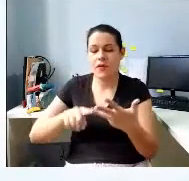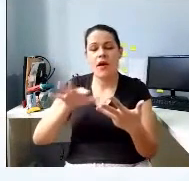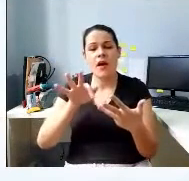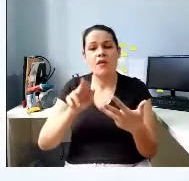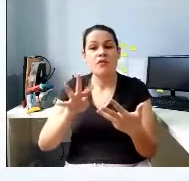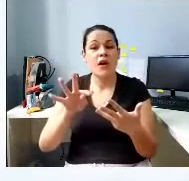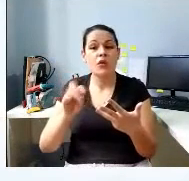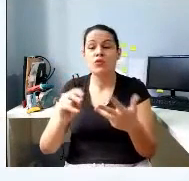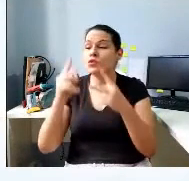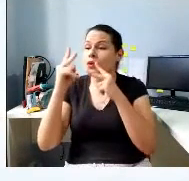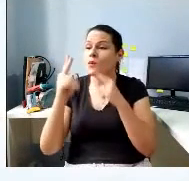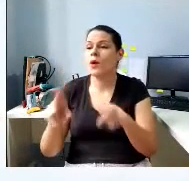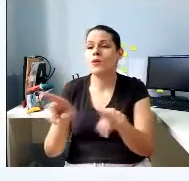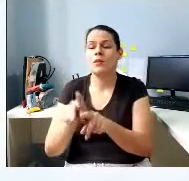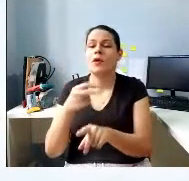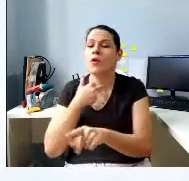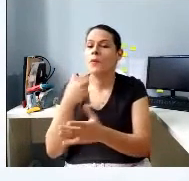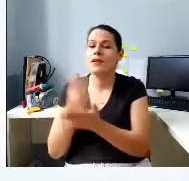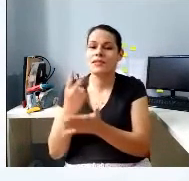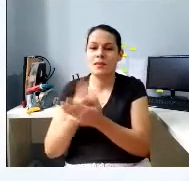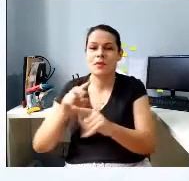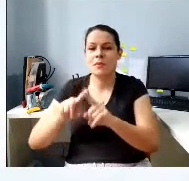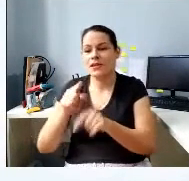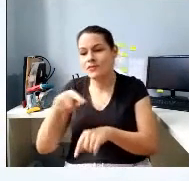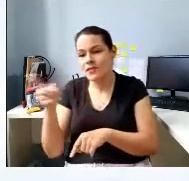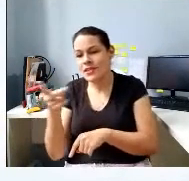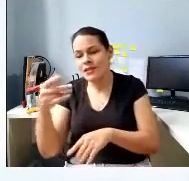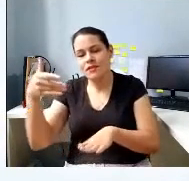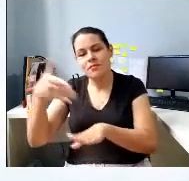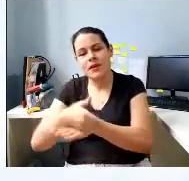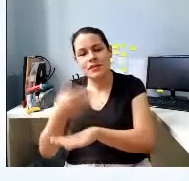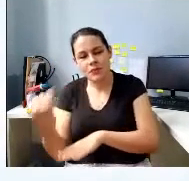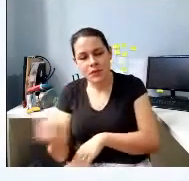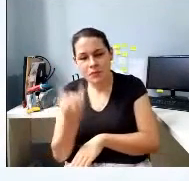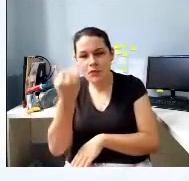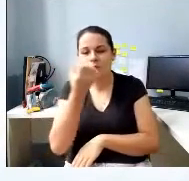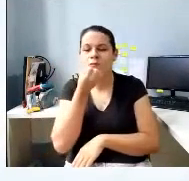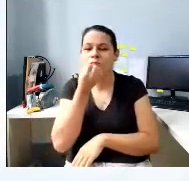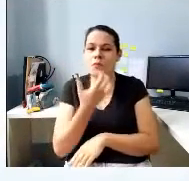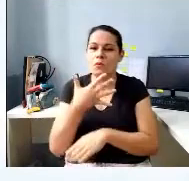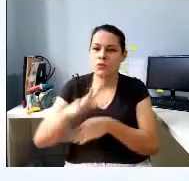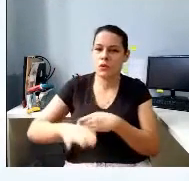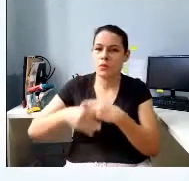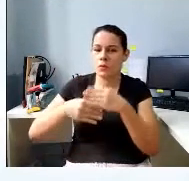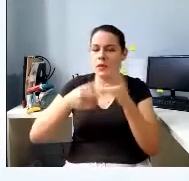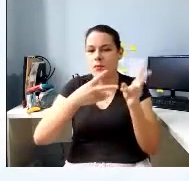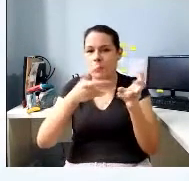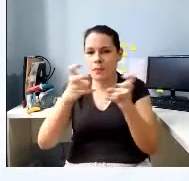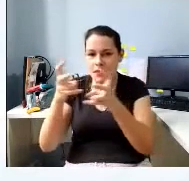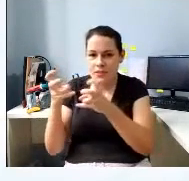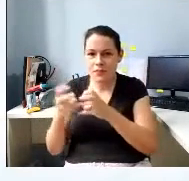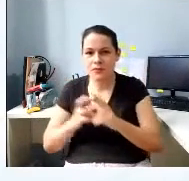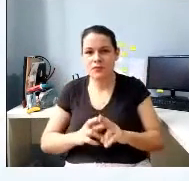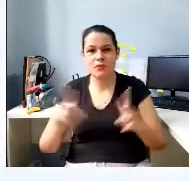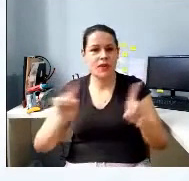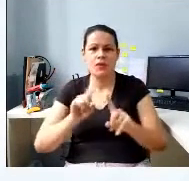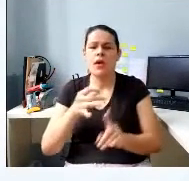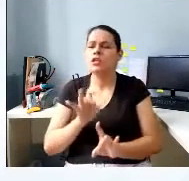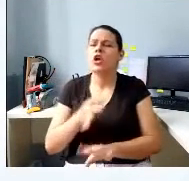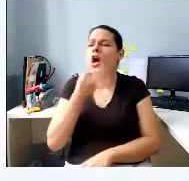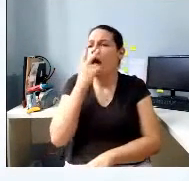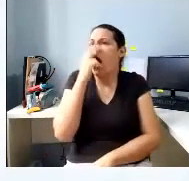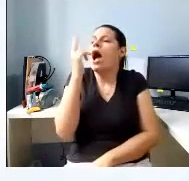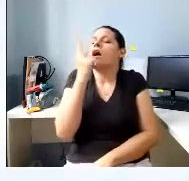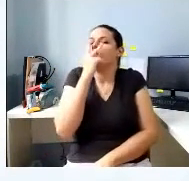forma, sabe? A participação de vocês é muito importante para nós, com esse olhar, não é achismo aqui, são pessoas que